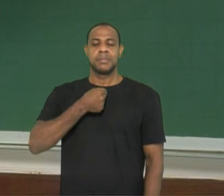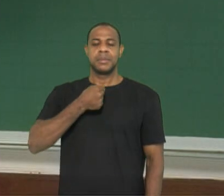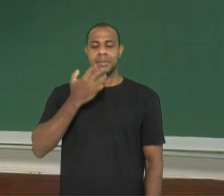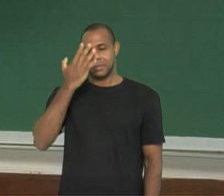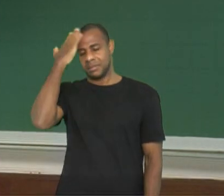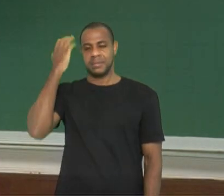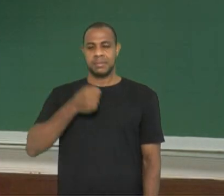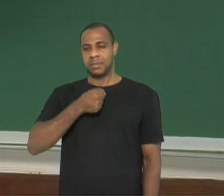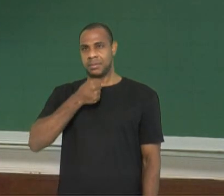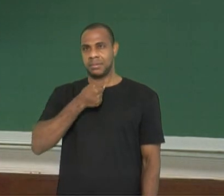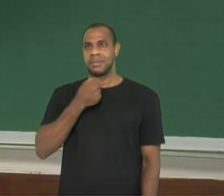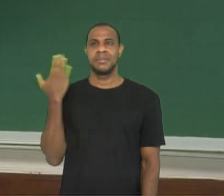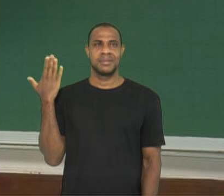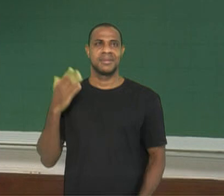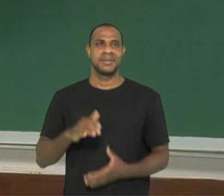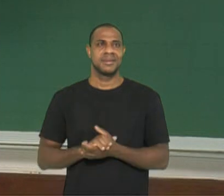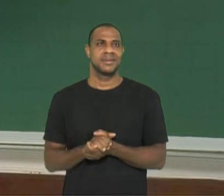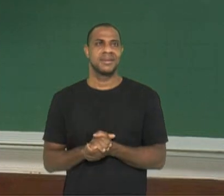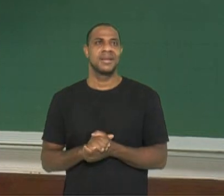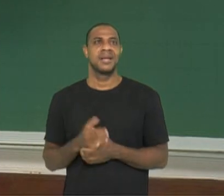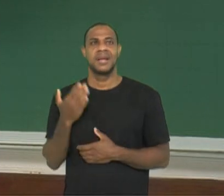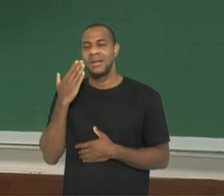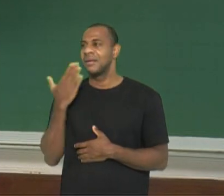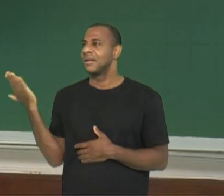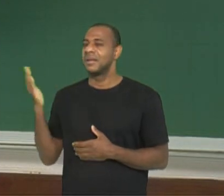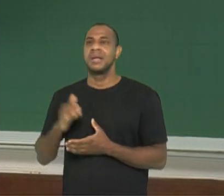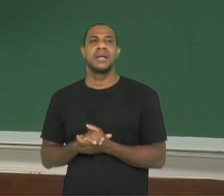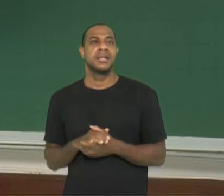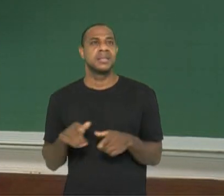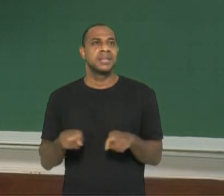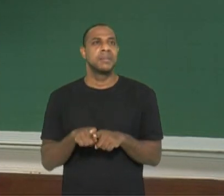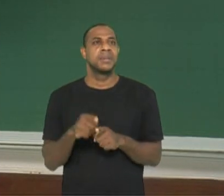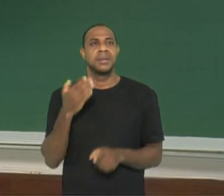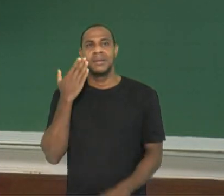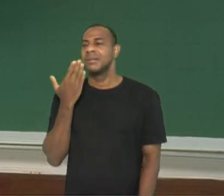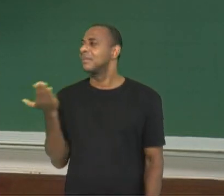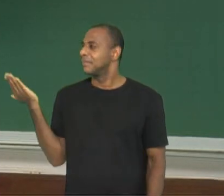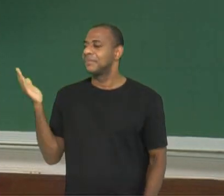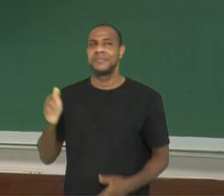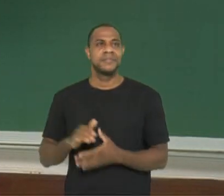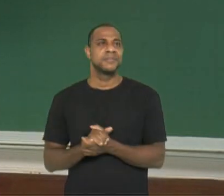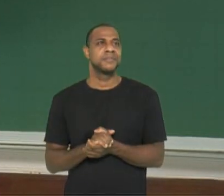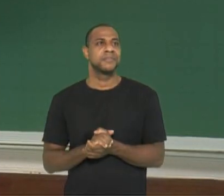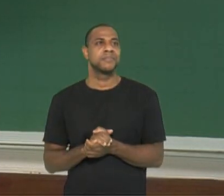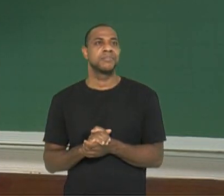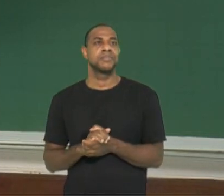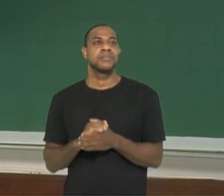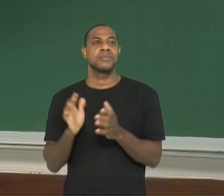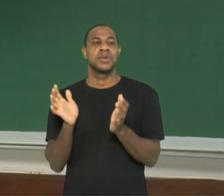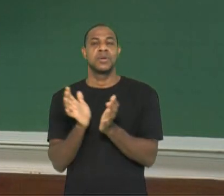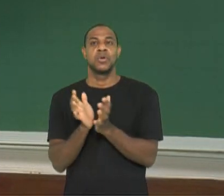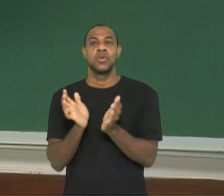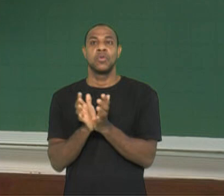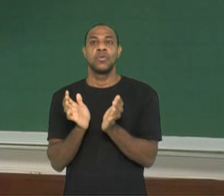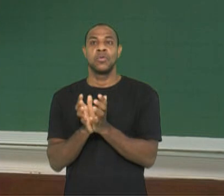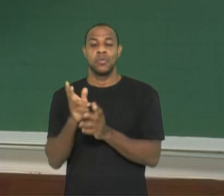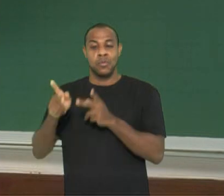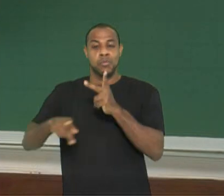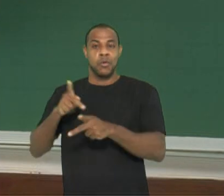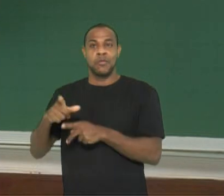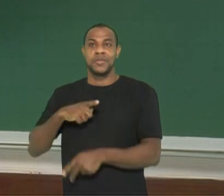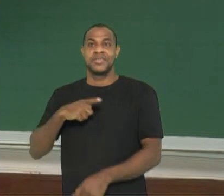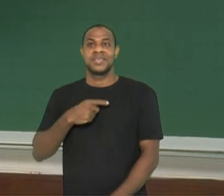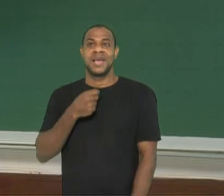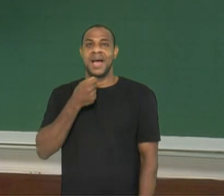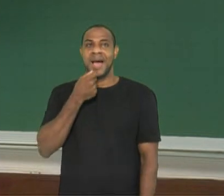esses termos? Eram os termos de torcida. Eles, quando participavam de festivais, o pessoal chamava eles dessa forma. O povo apelidava as pessoas e eles tinham as